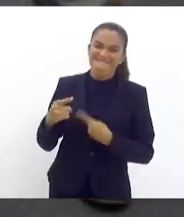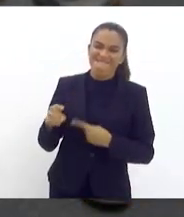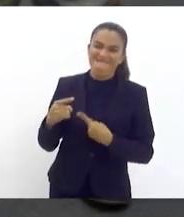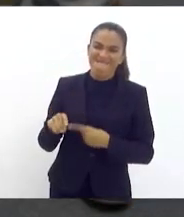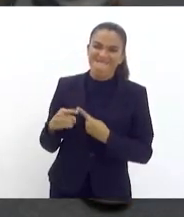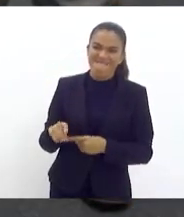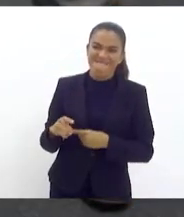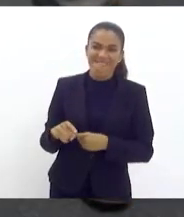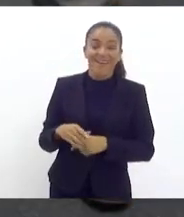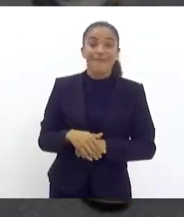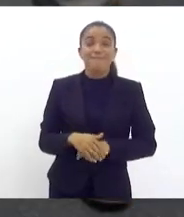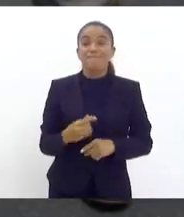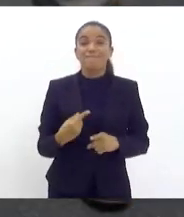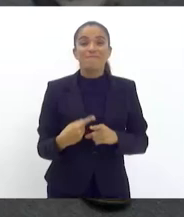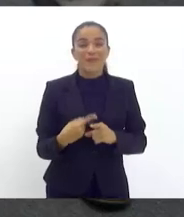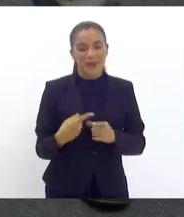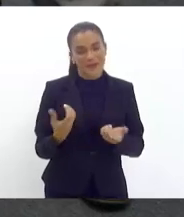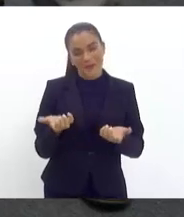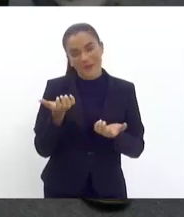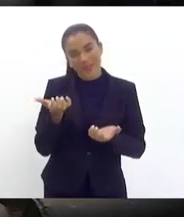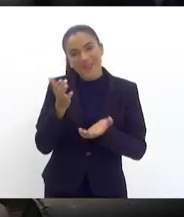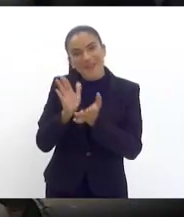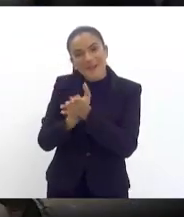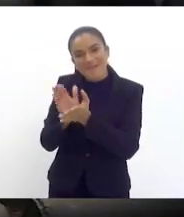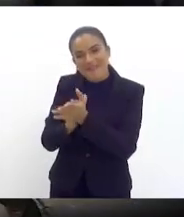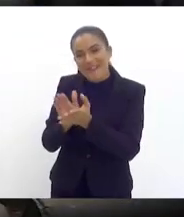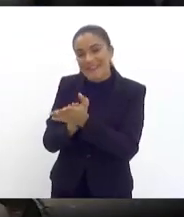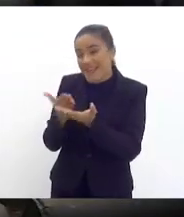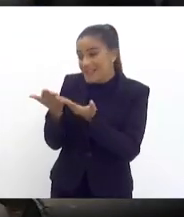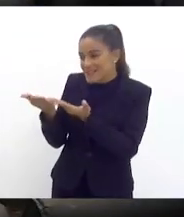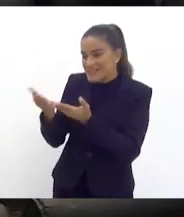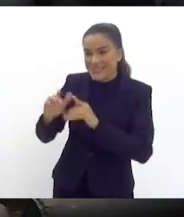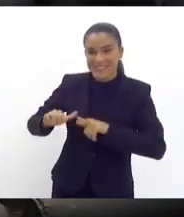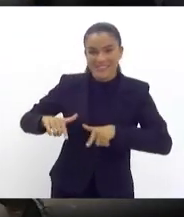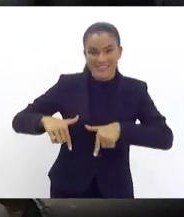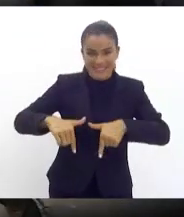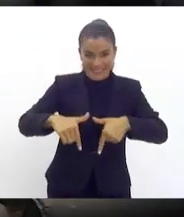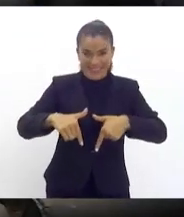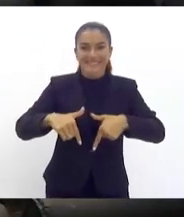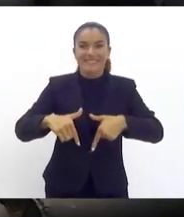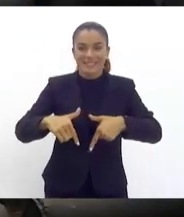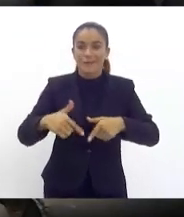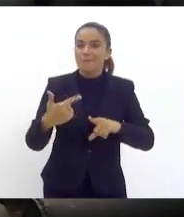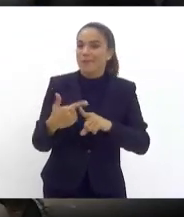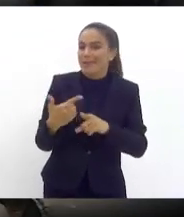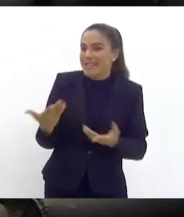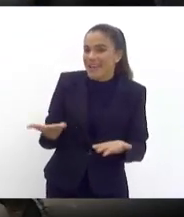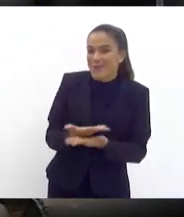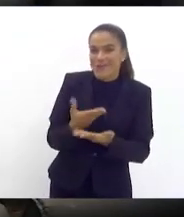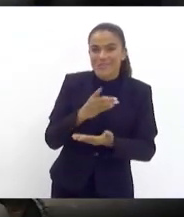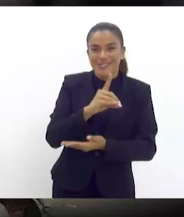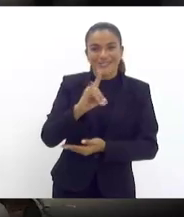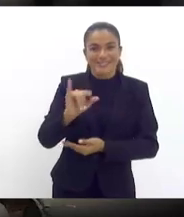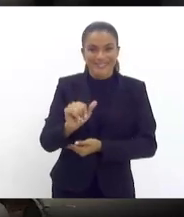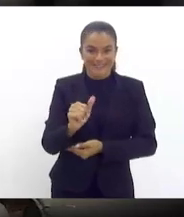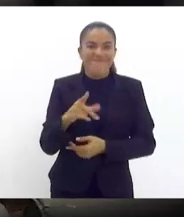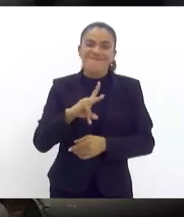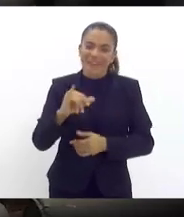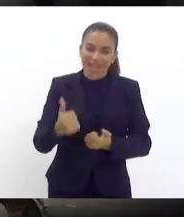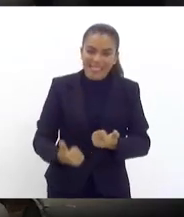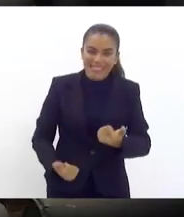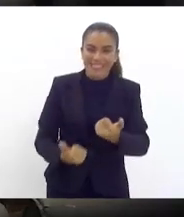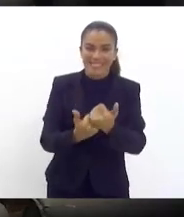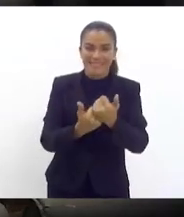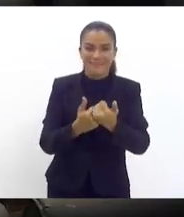né? Com isso, eu quero aplaudir a sua iniciativa, porque acho que esse dia vai contribuir, sim, para a